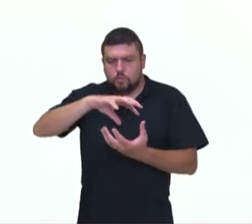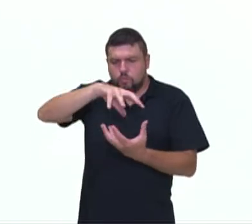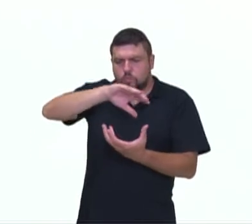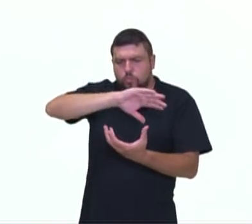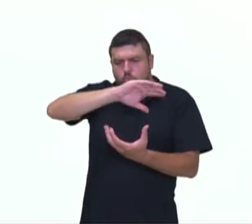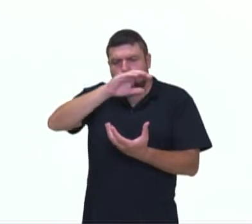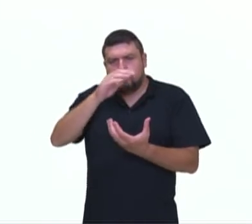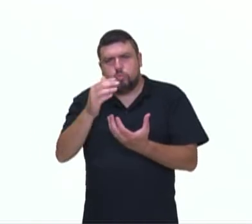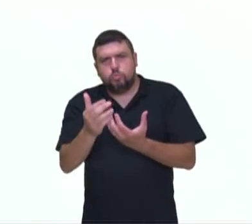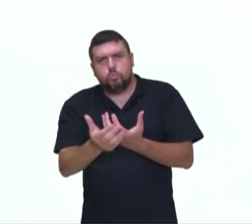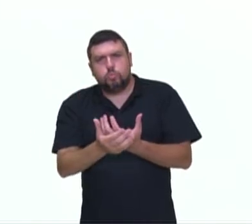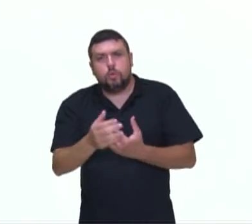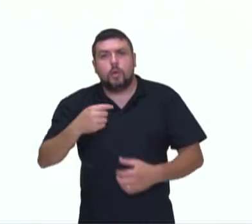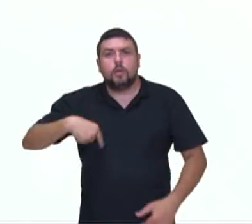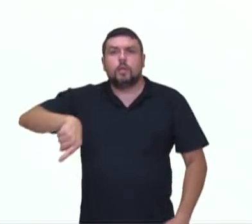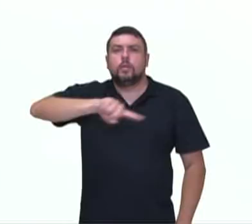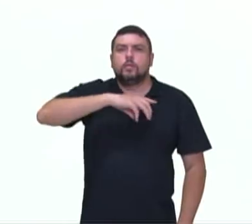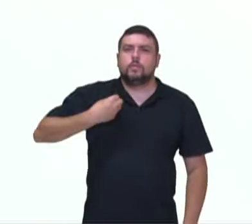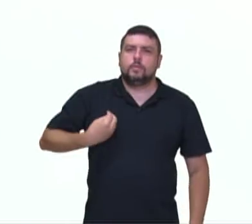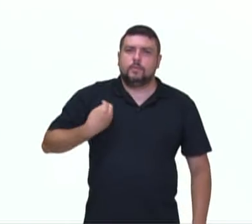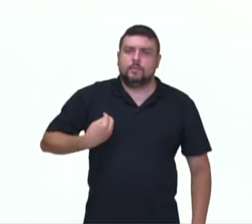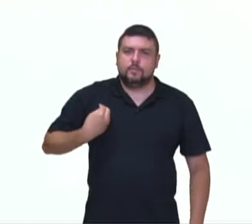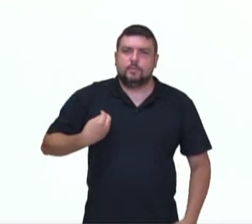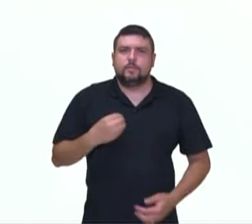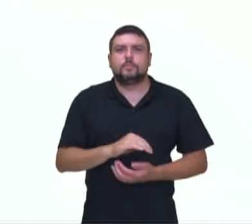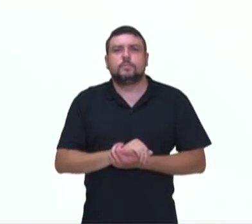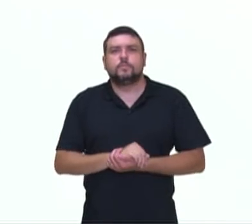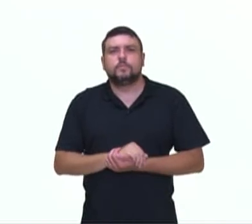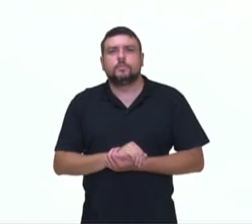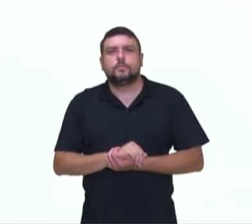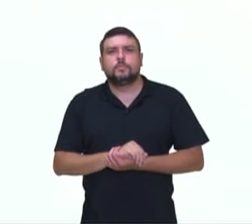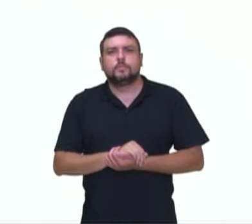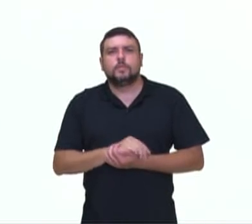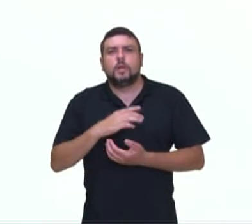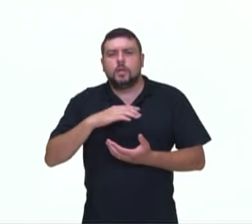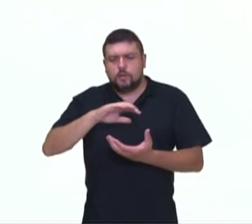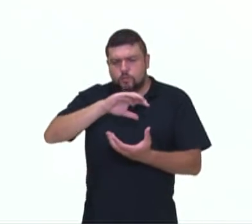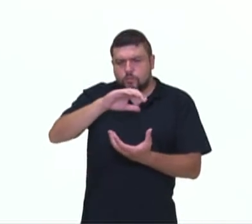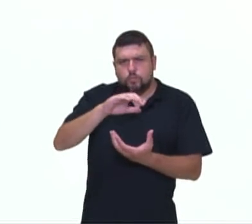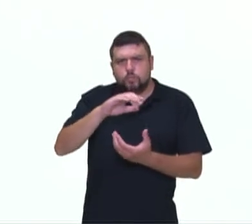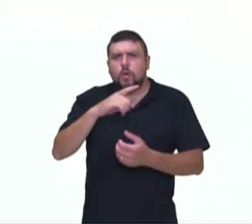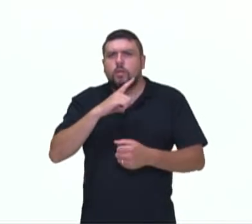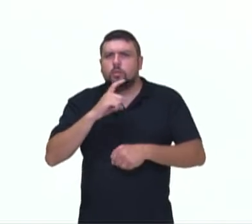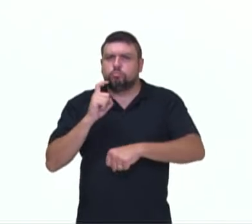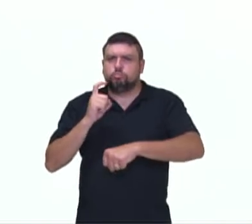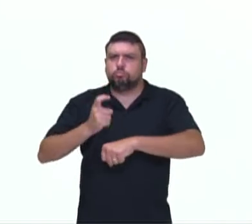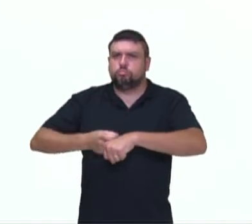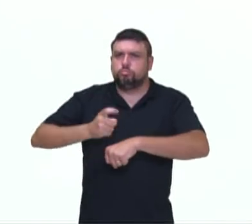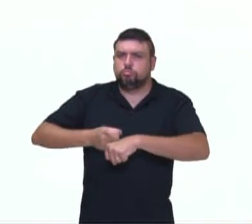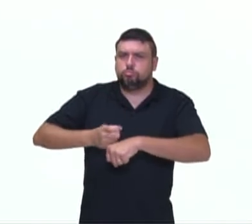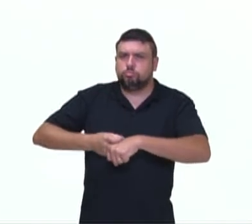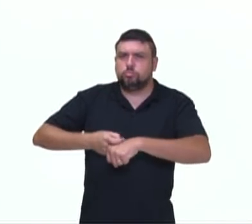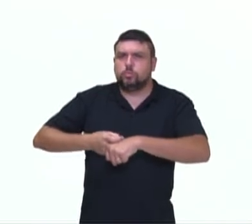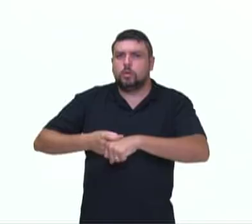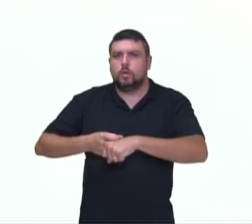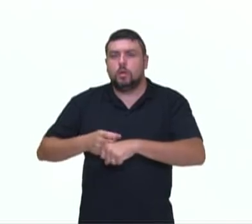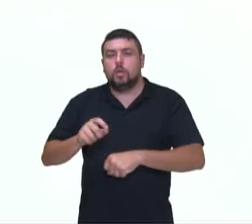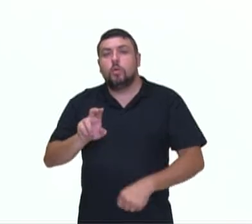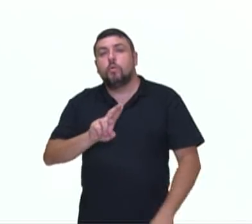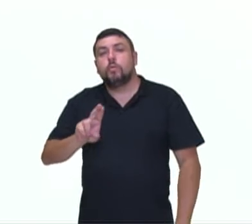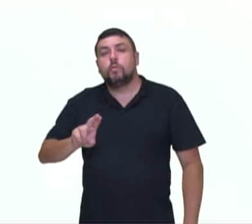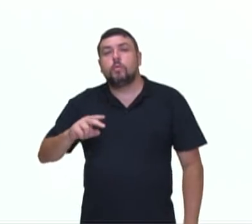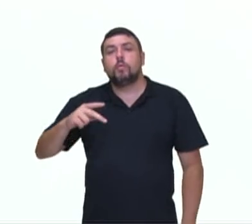onde vivemos. Ela é formada por grandes porções sólidas, denominadas